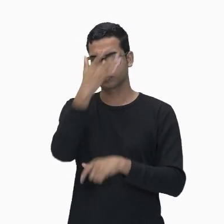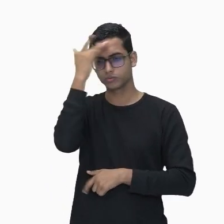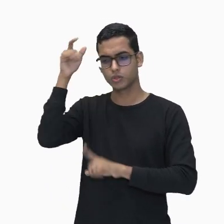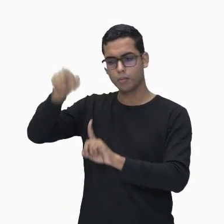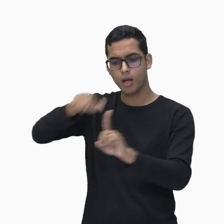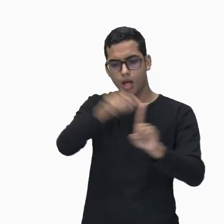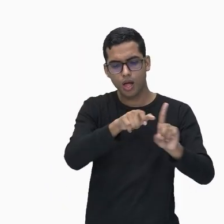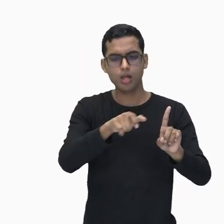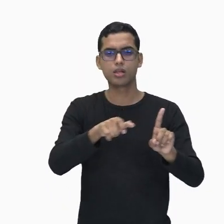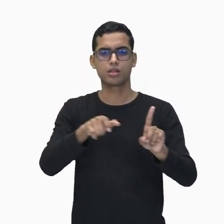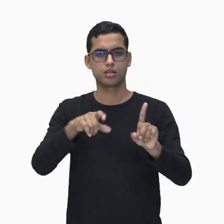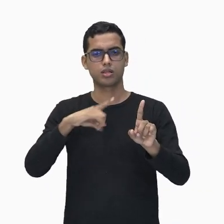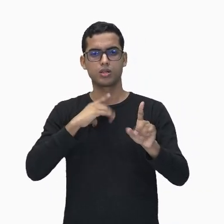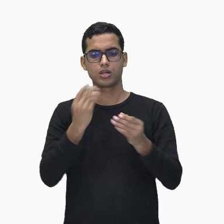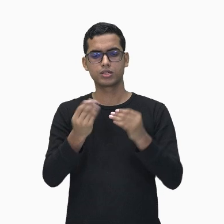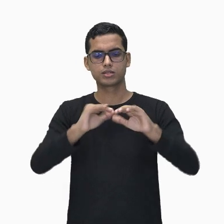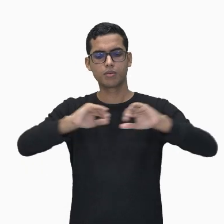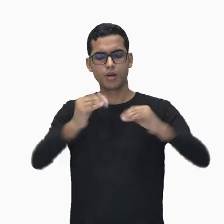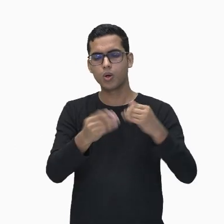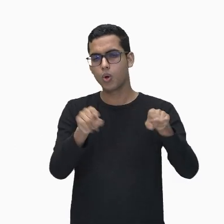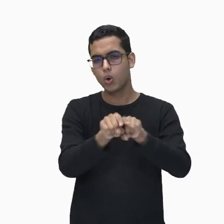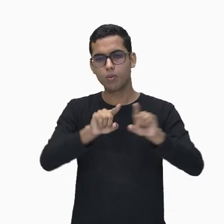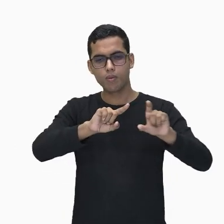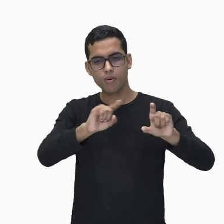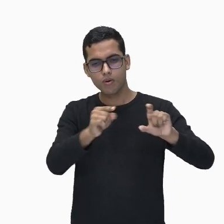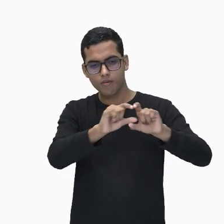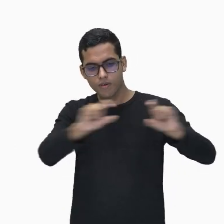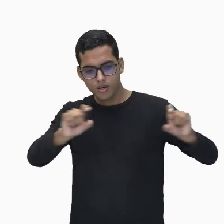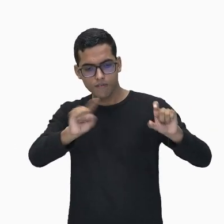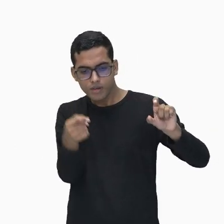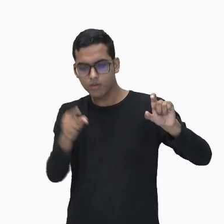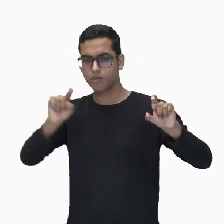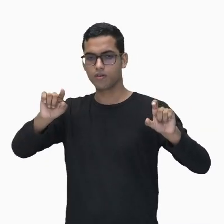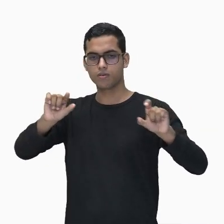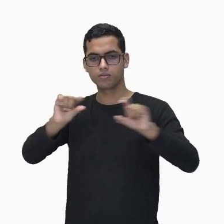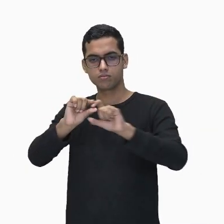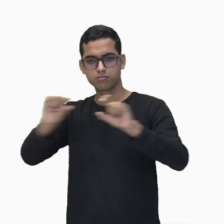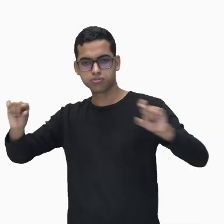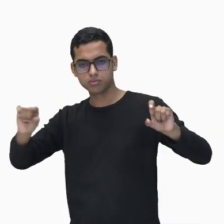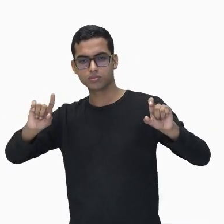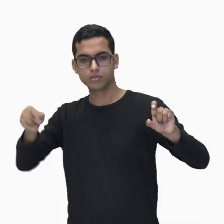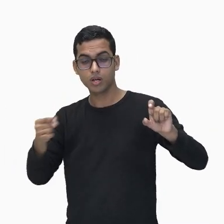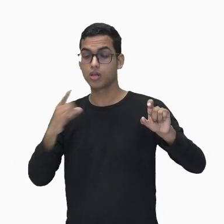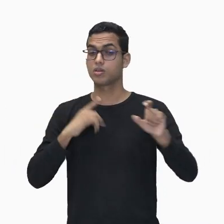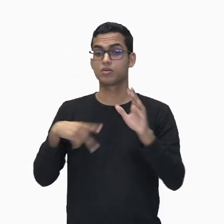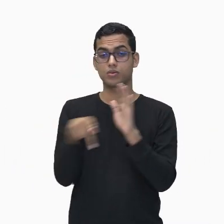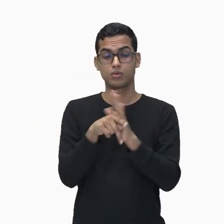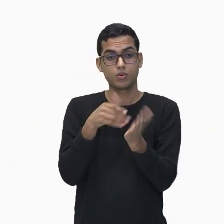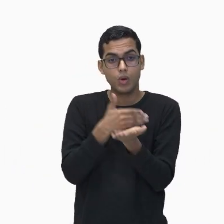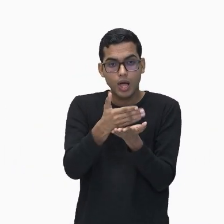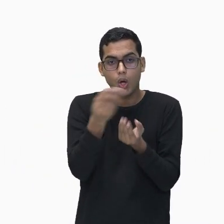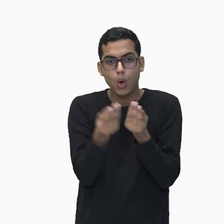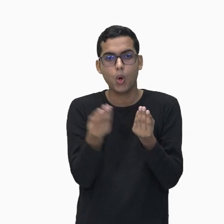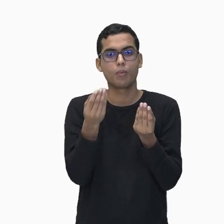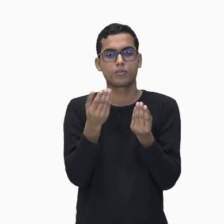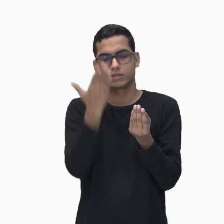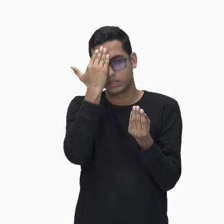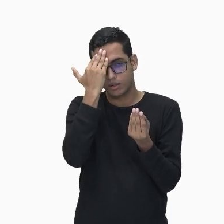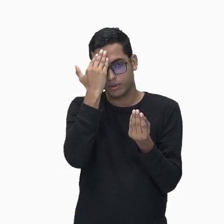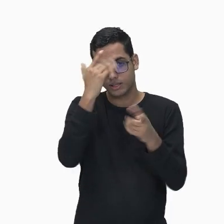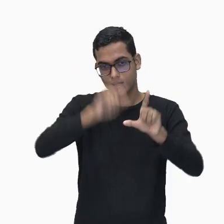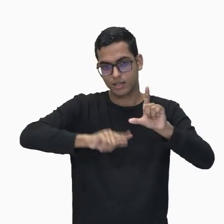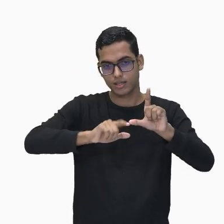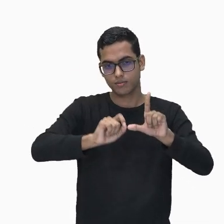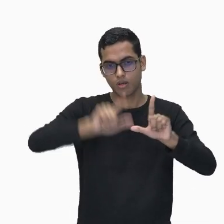interlocutores separadas por vírgulas, cujos inícios são identificados apenas por letra maiúscula, sem a utilização de ponto,